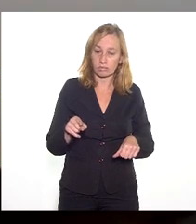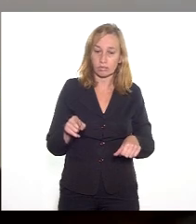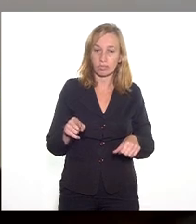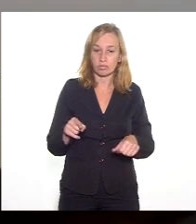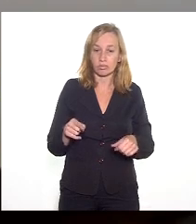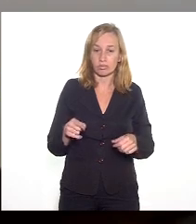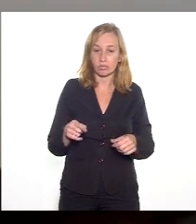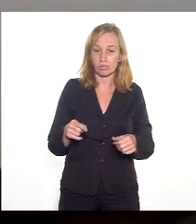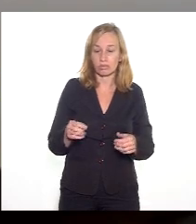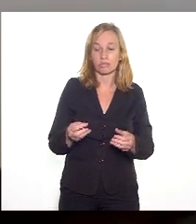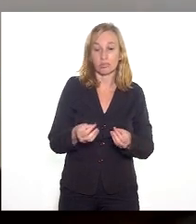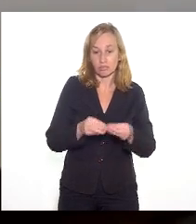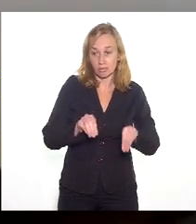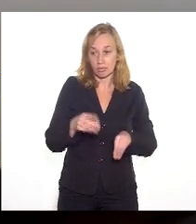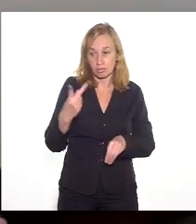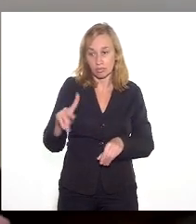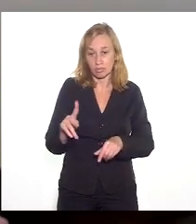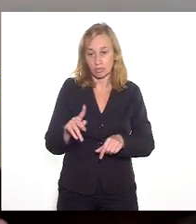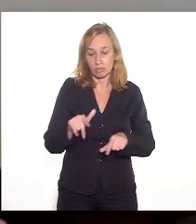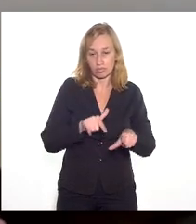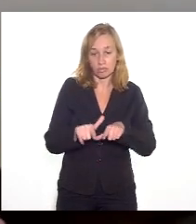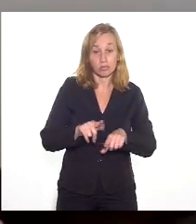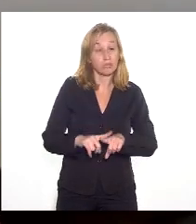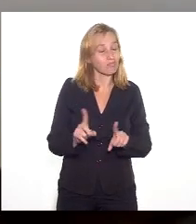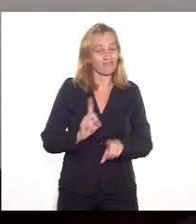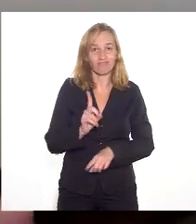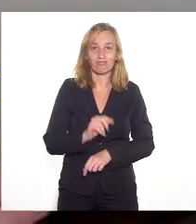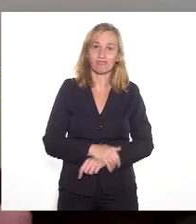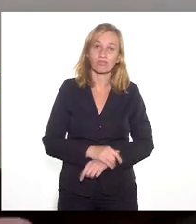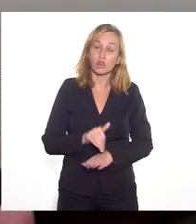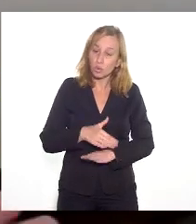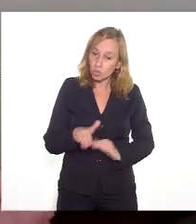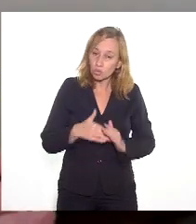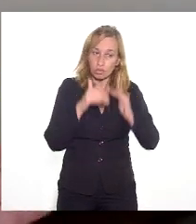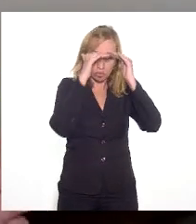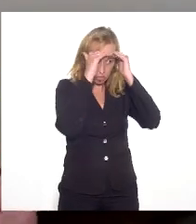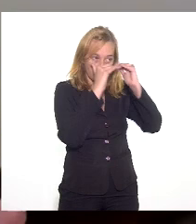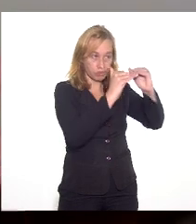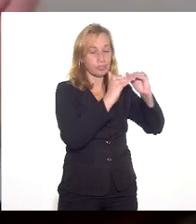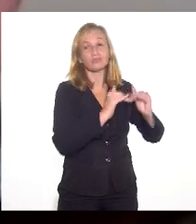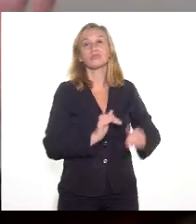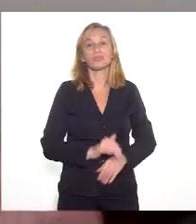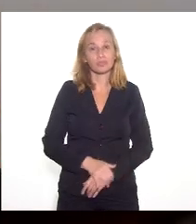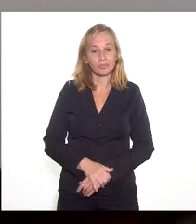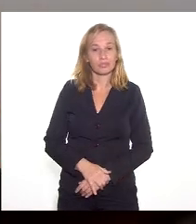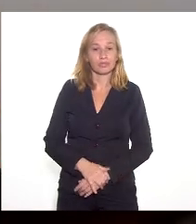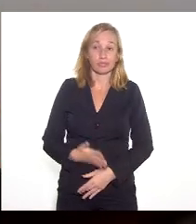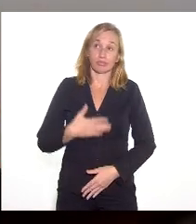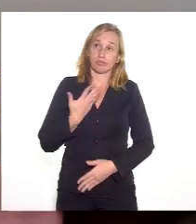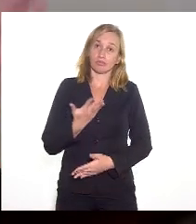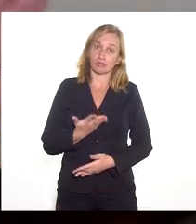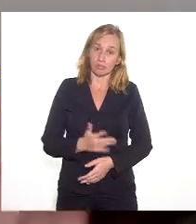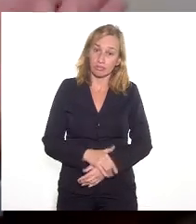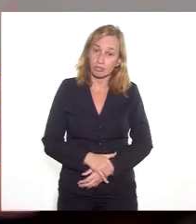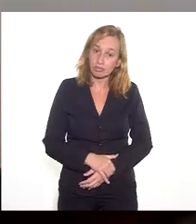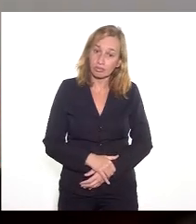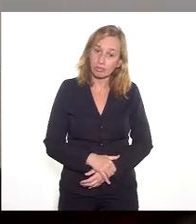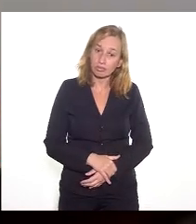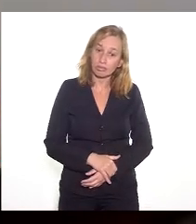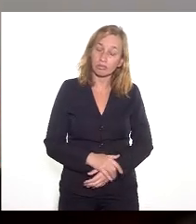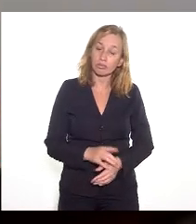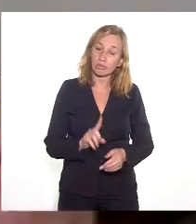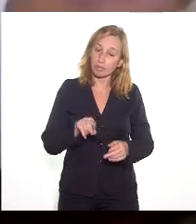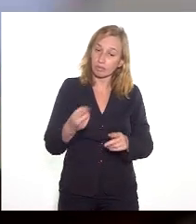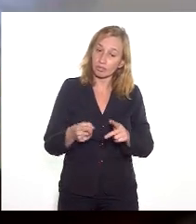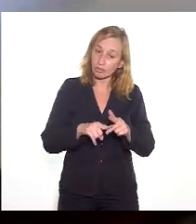consequências de sua decisão. Mas não foi o caso. Não foi o caso. Então, foram surpreendidos, após terem